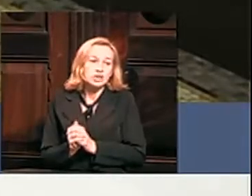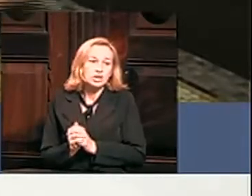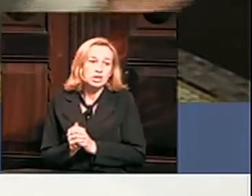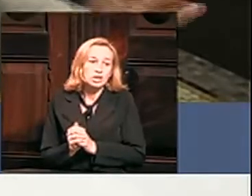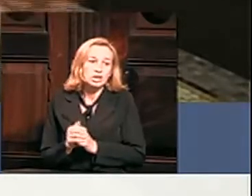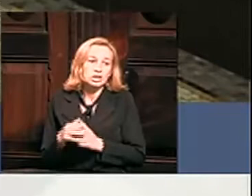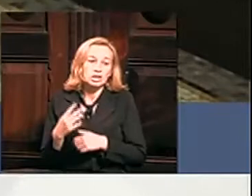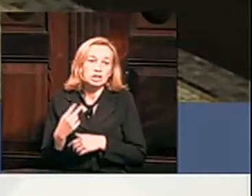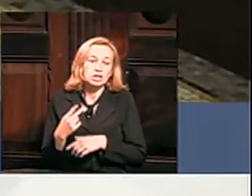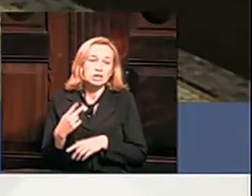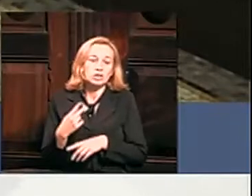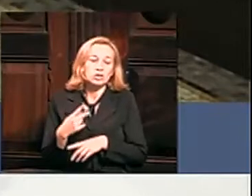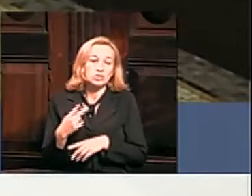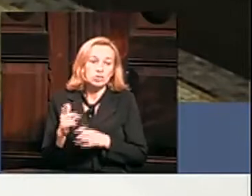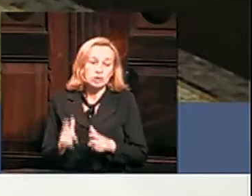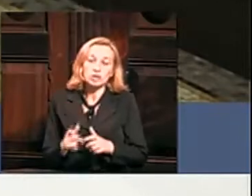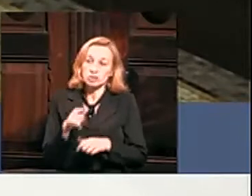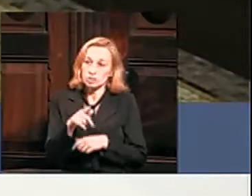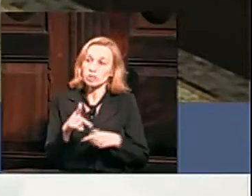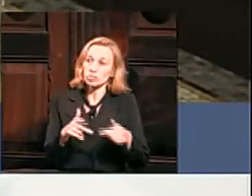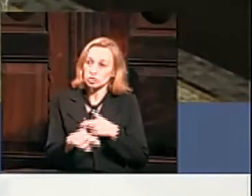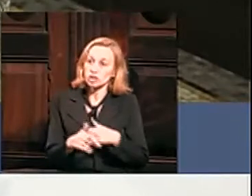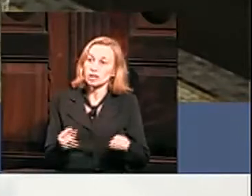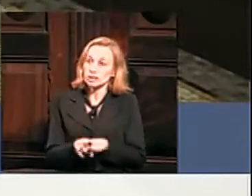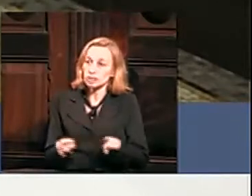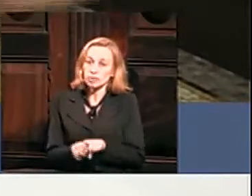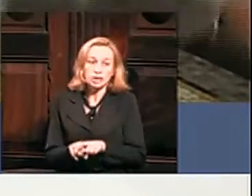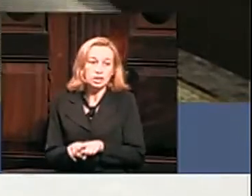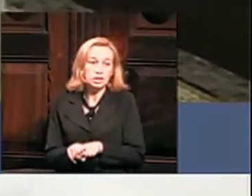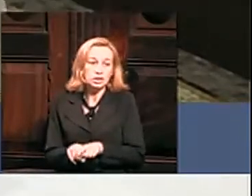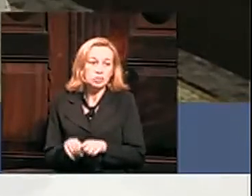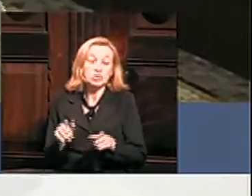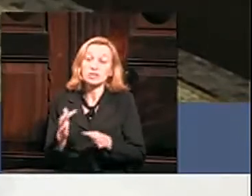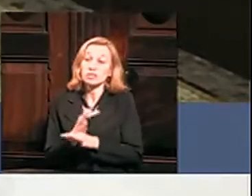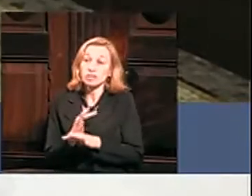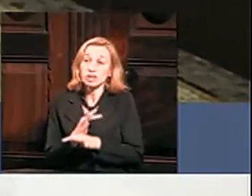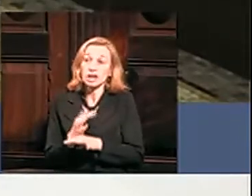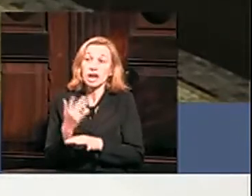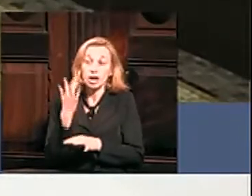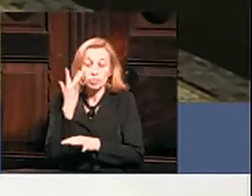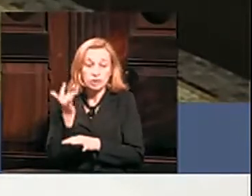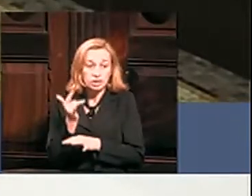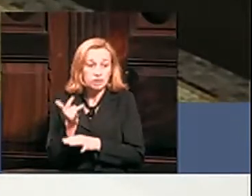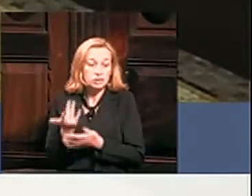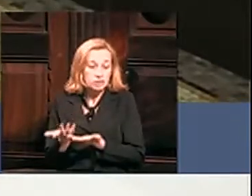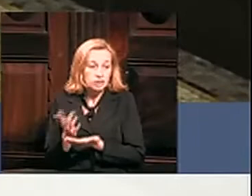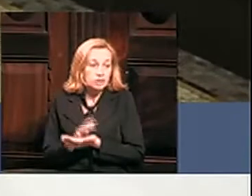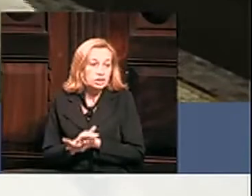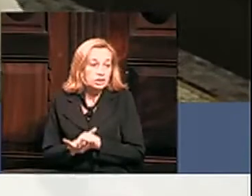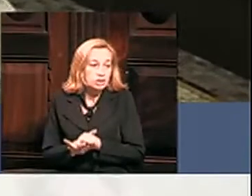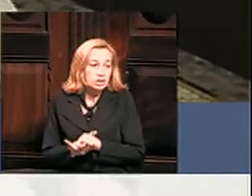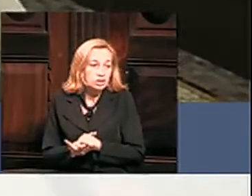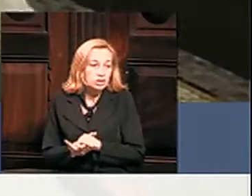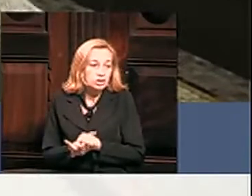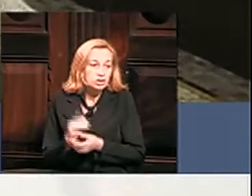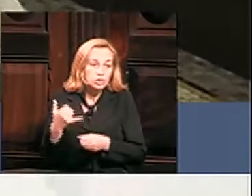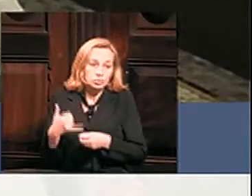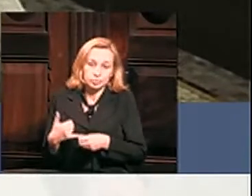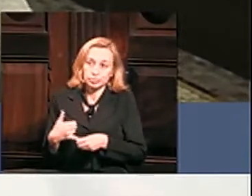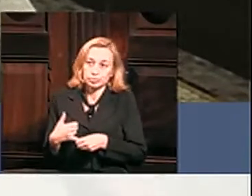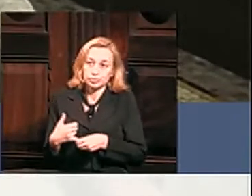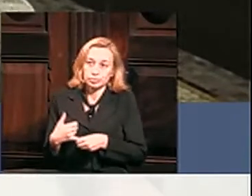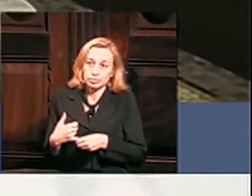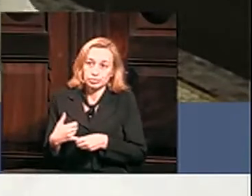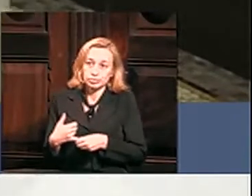Levei em conta todas essas considerações, mas eu queria lembrar a Vossa Excelência, como a todo deputado aqui nessa casa, hoje para você encher um tanque de